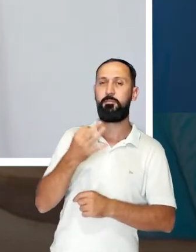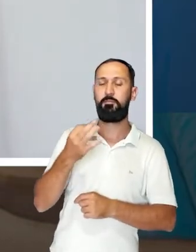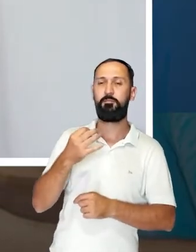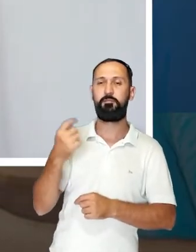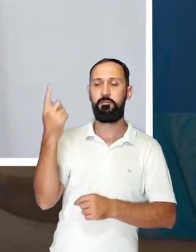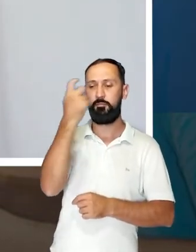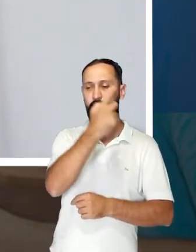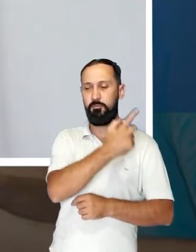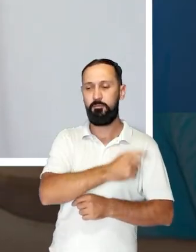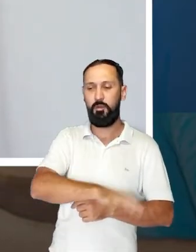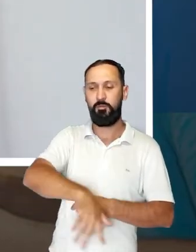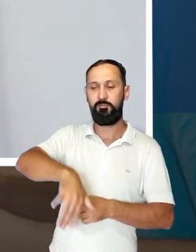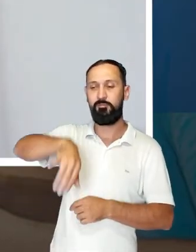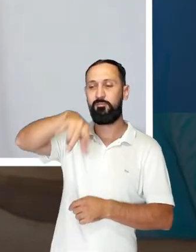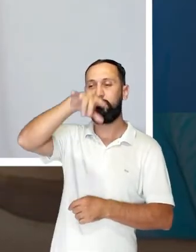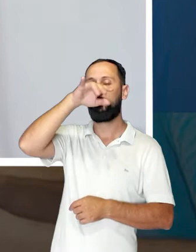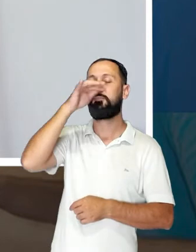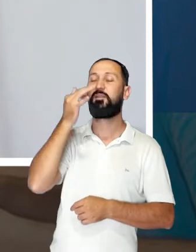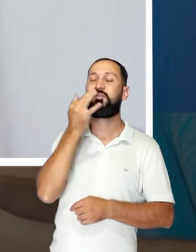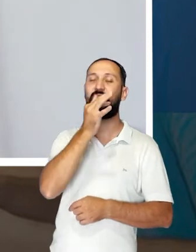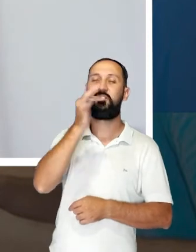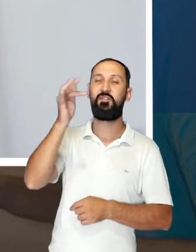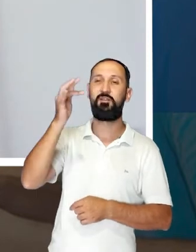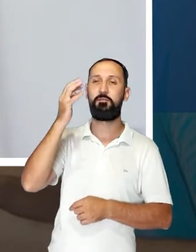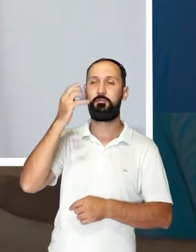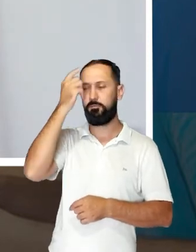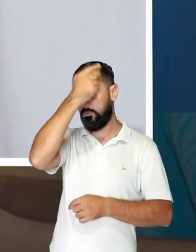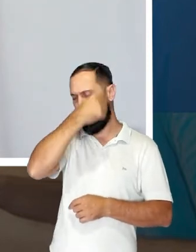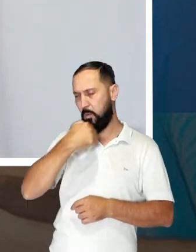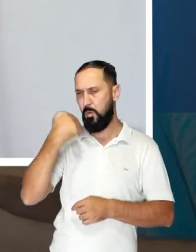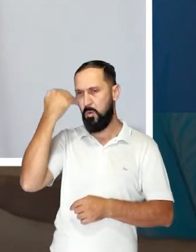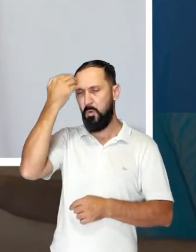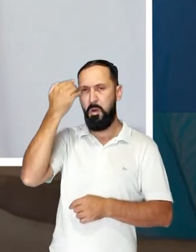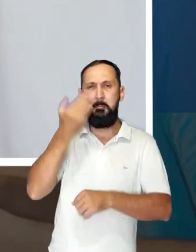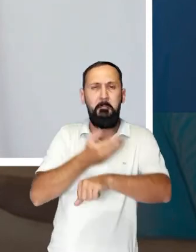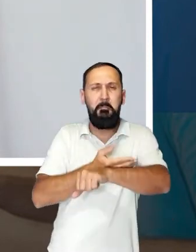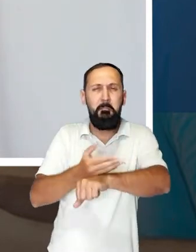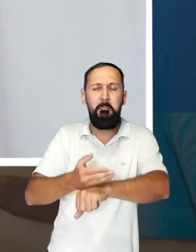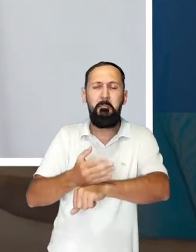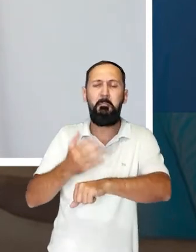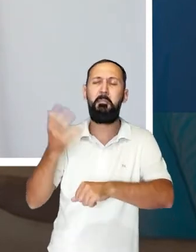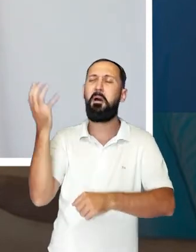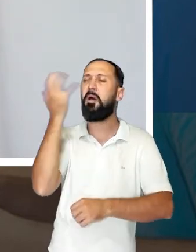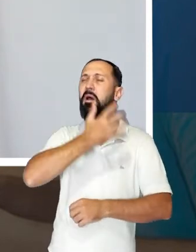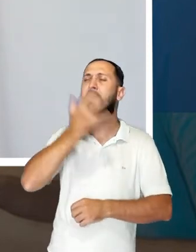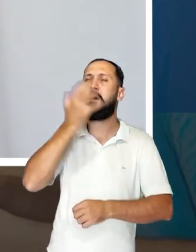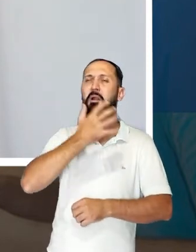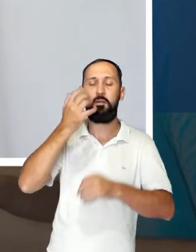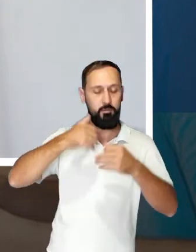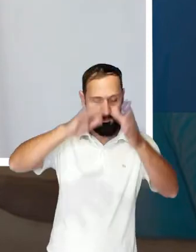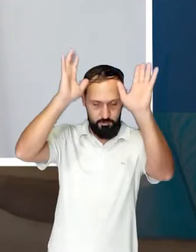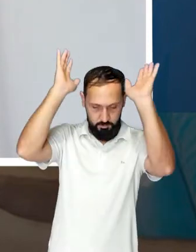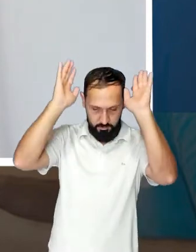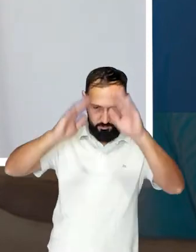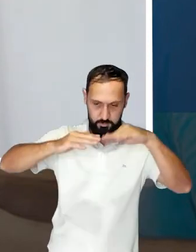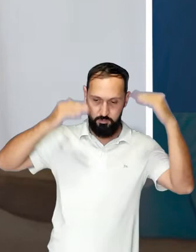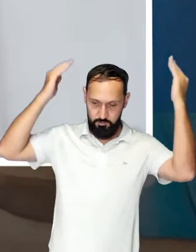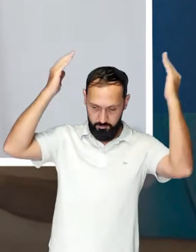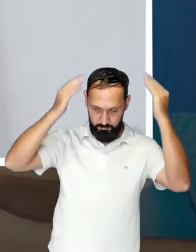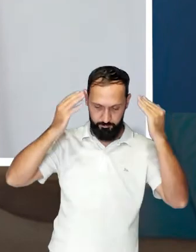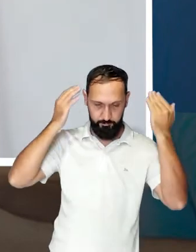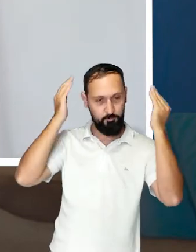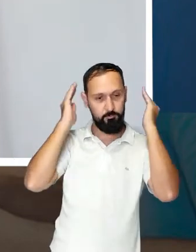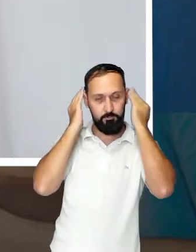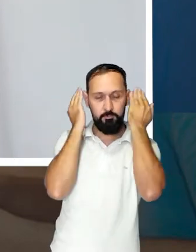perfeita, como um perfume francês. Linda com o rosto de porcelana e o cabelo à la garçonne, que escondia